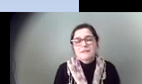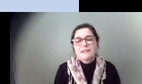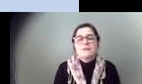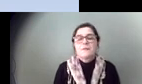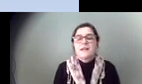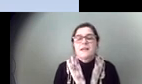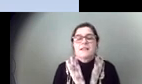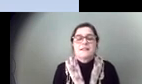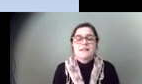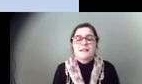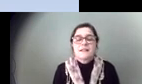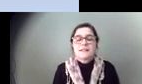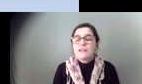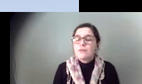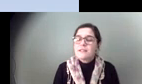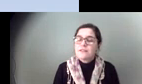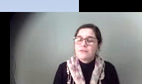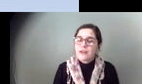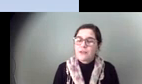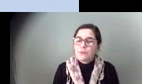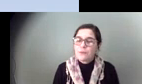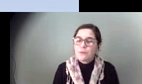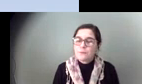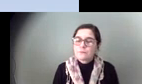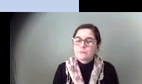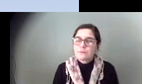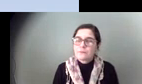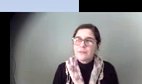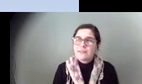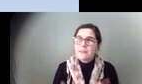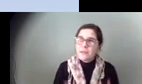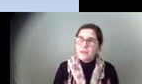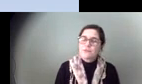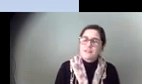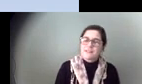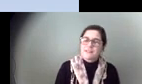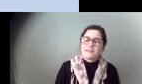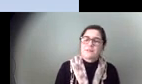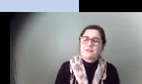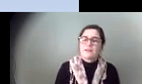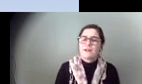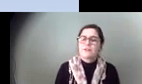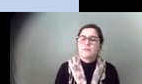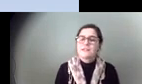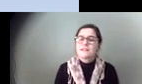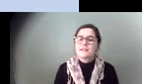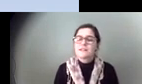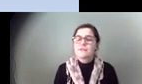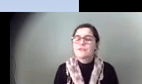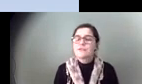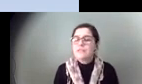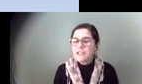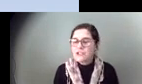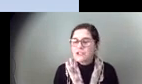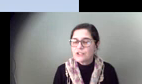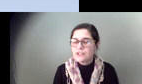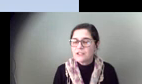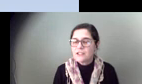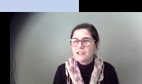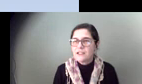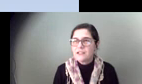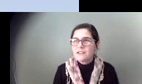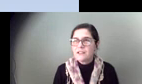Então, mas ser observado, sabendo que você está sendo observado, é uma sensação